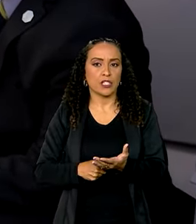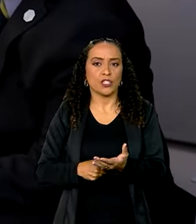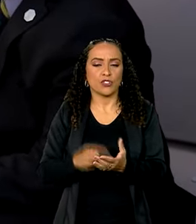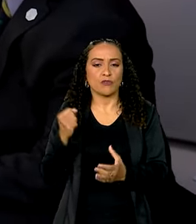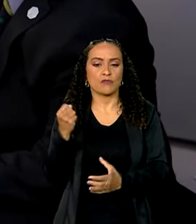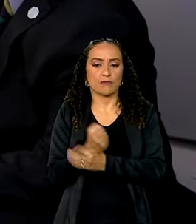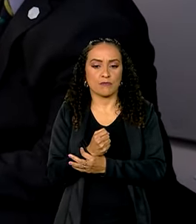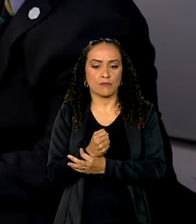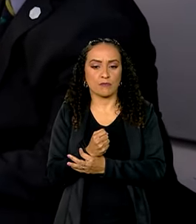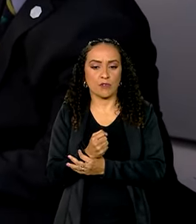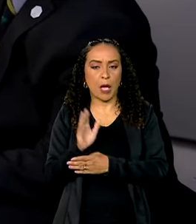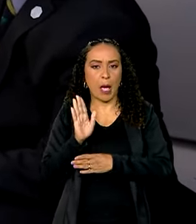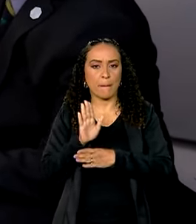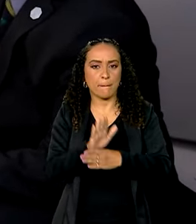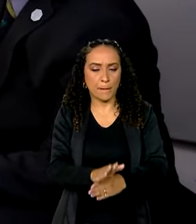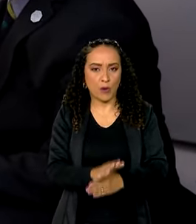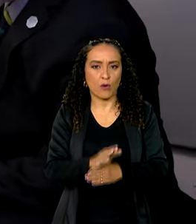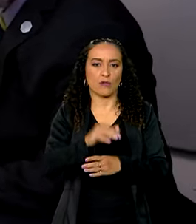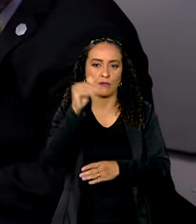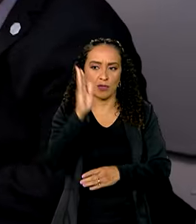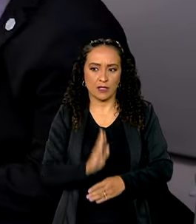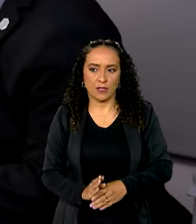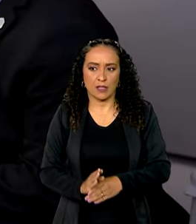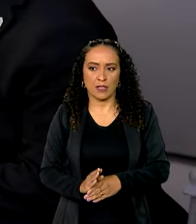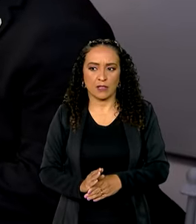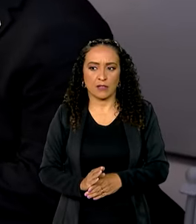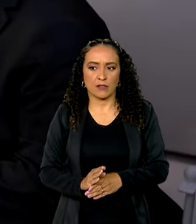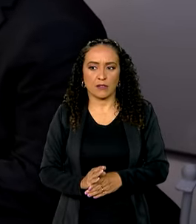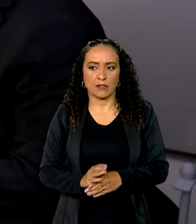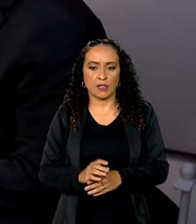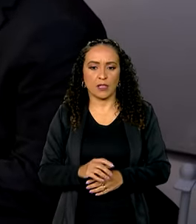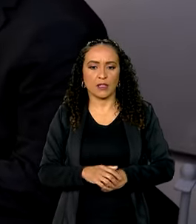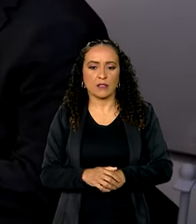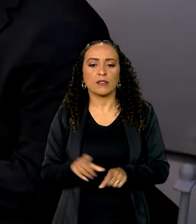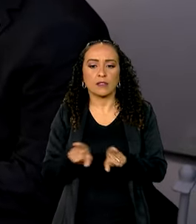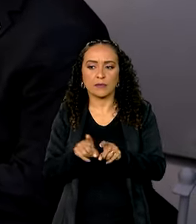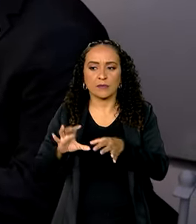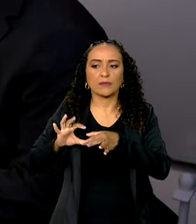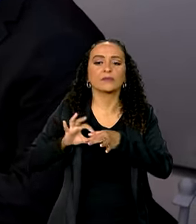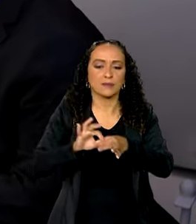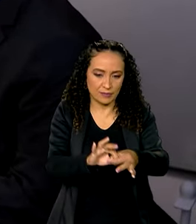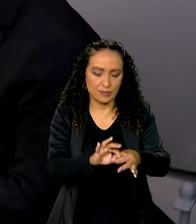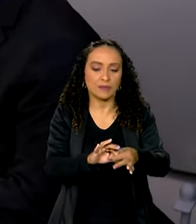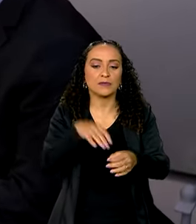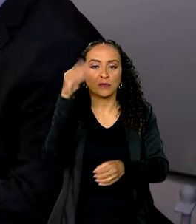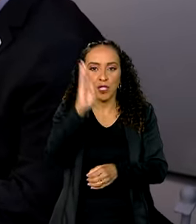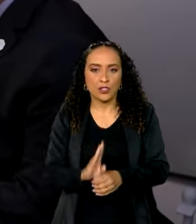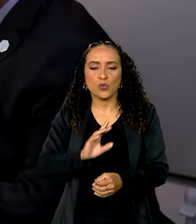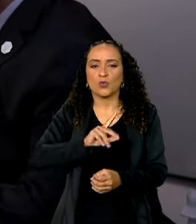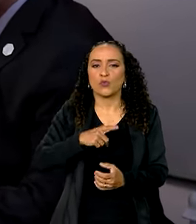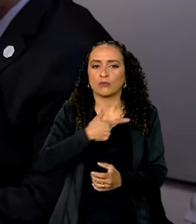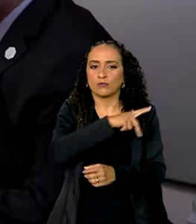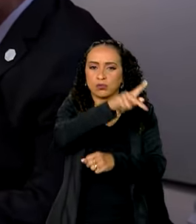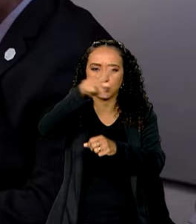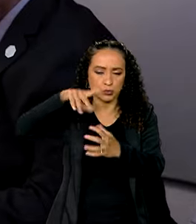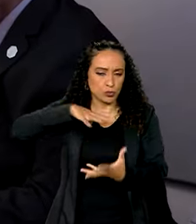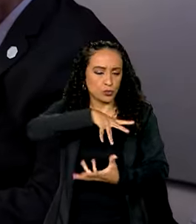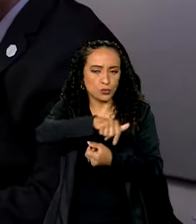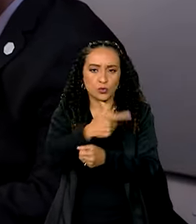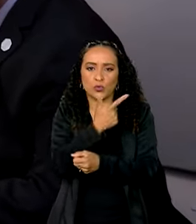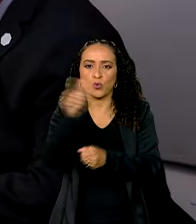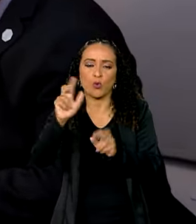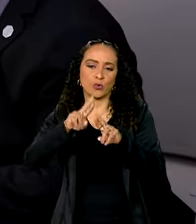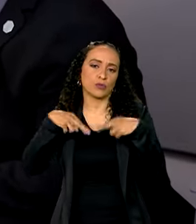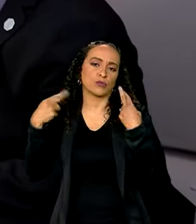Turquia no grupo dos BRICS. E mais reforço aos laços do Brasil com o resto do mundo durante